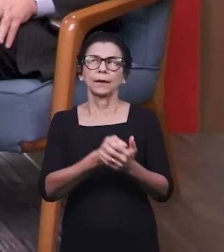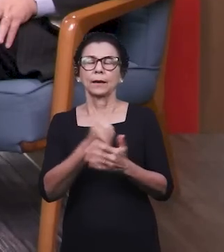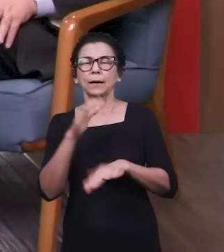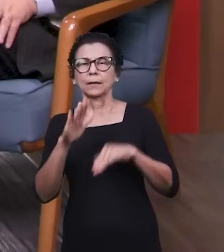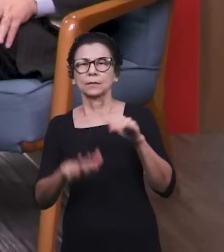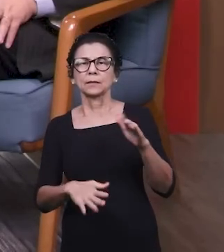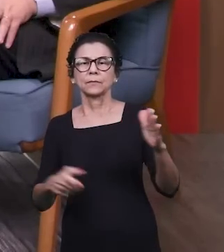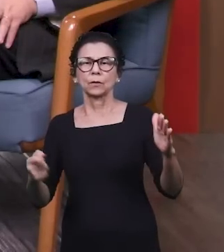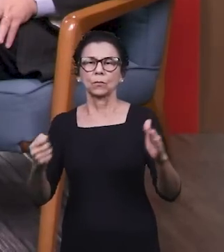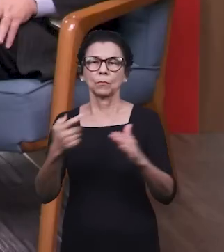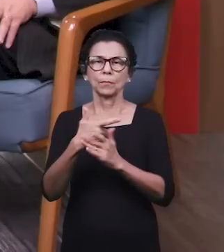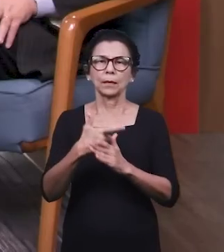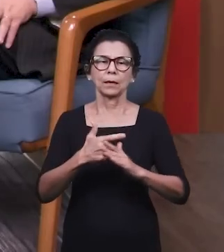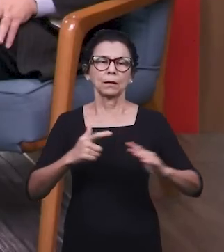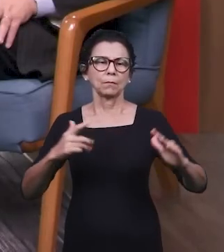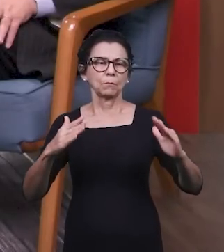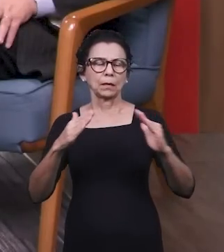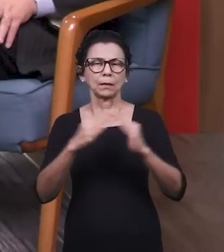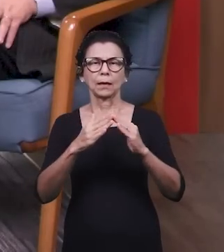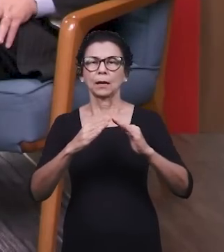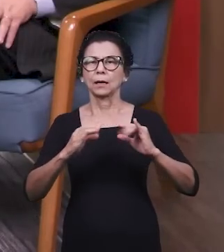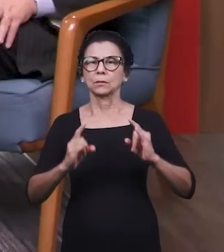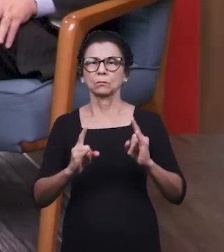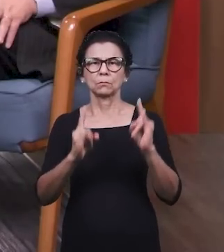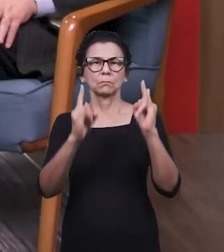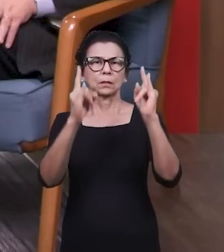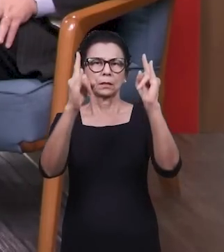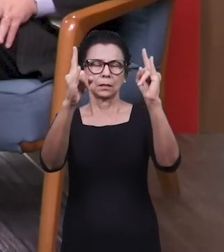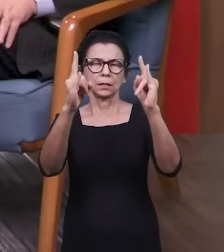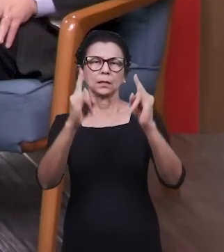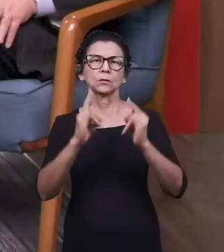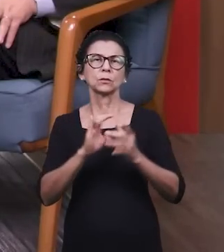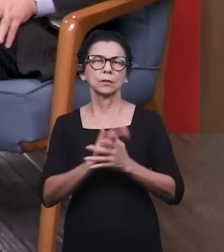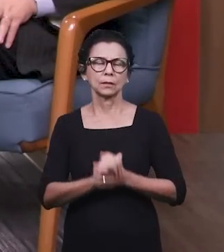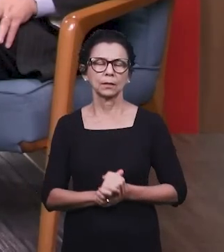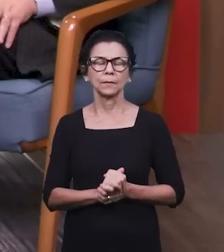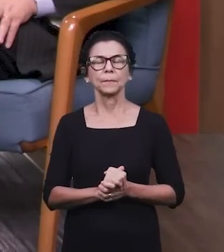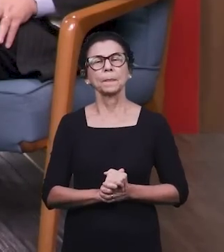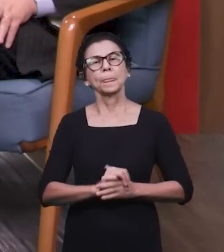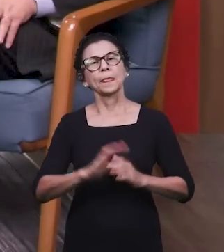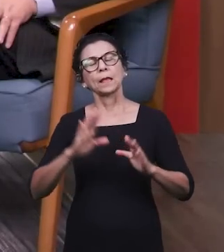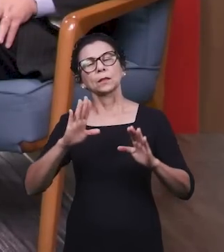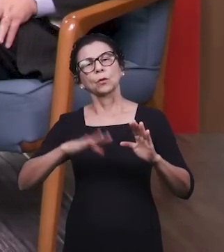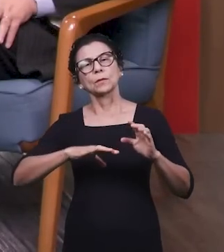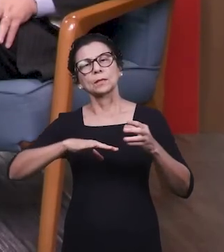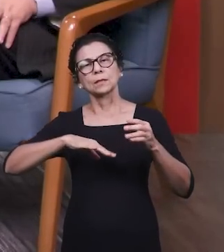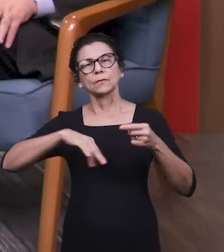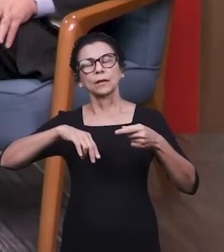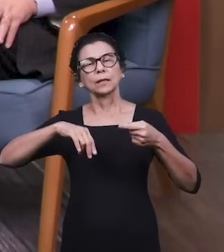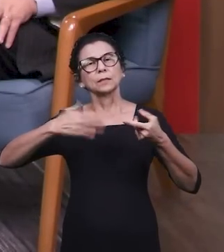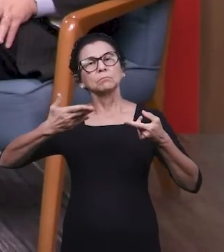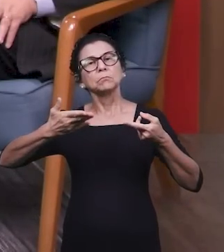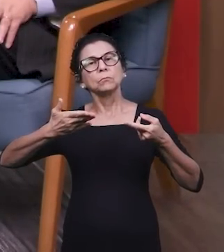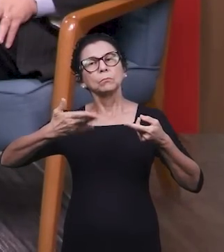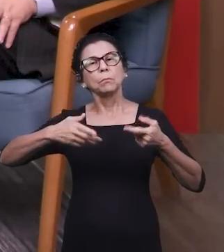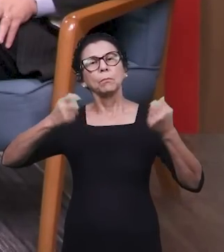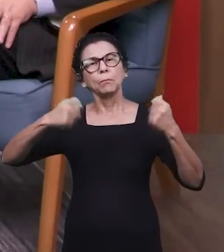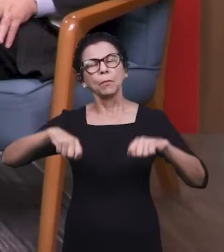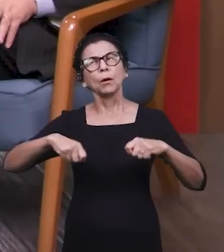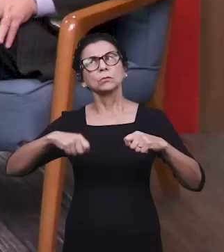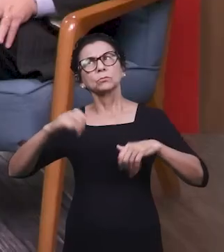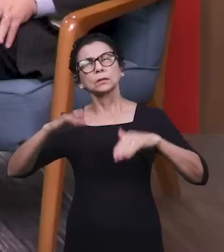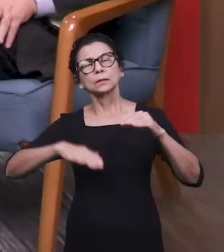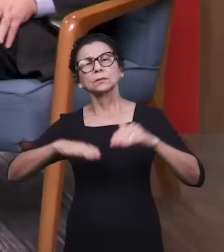taxa muito baixa, em momentos que a Selic, que é a taxa básica de juros da economia, sobe, aí essa diferença realmente pode